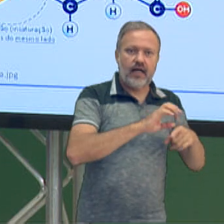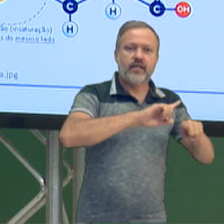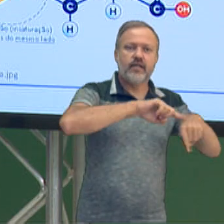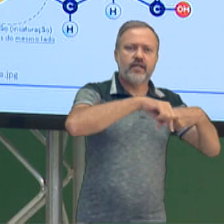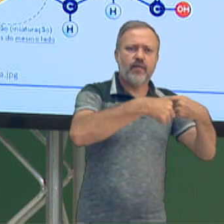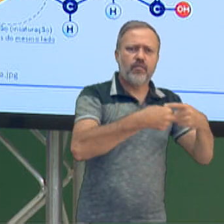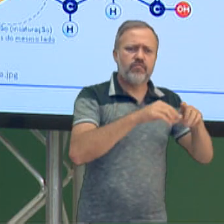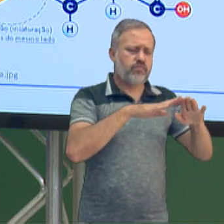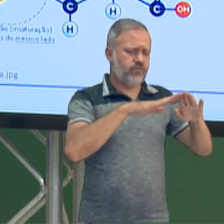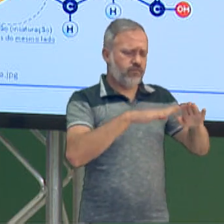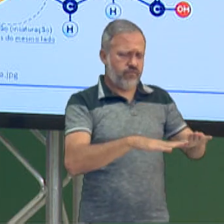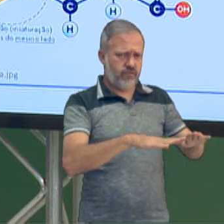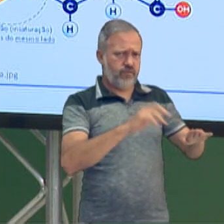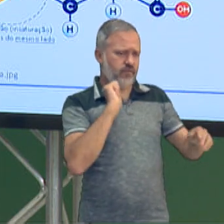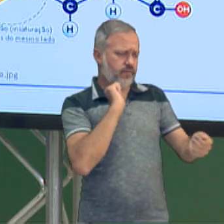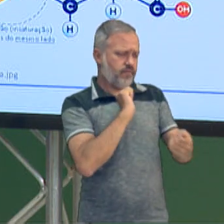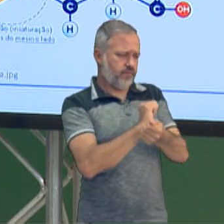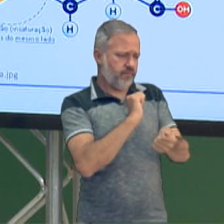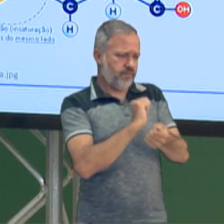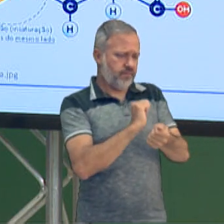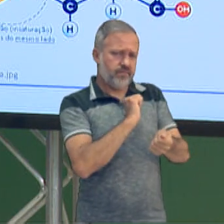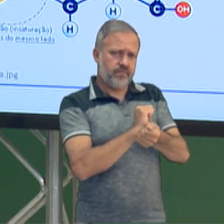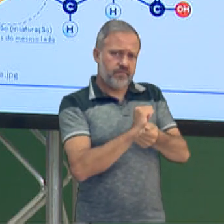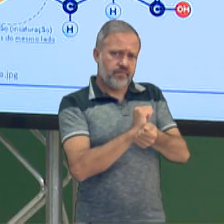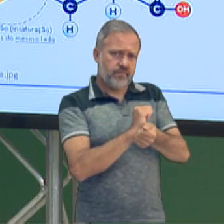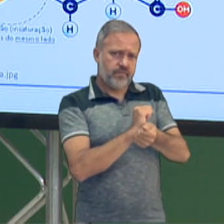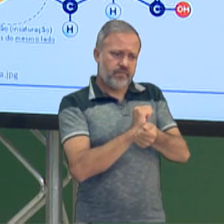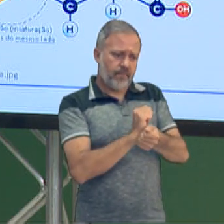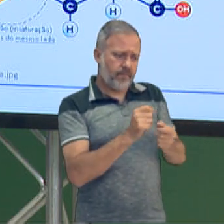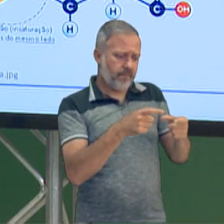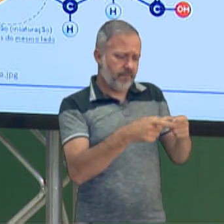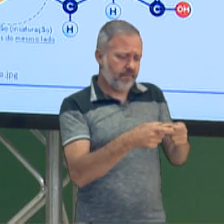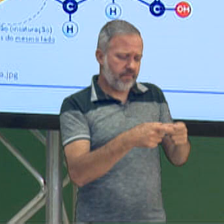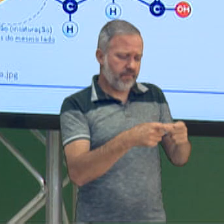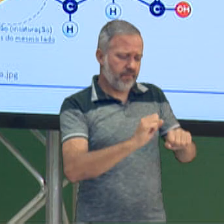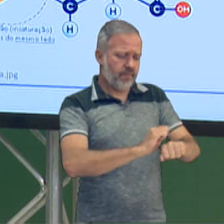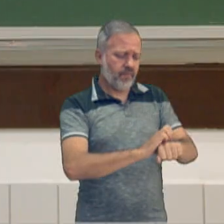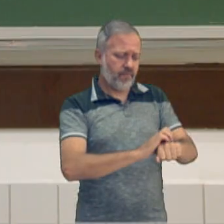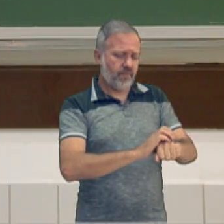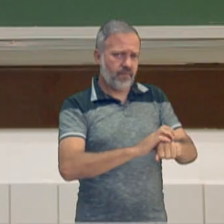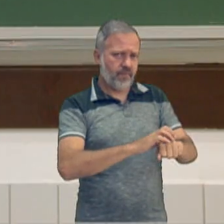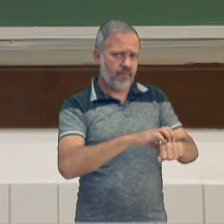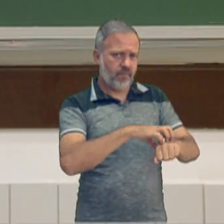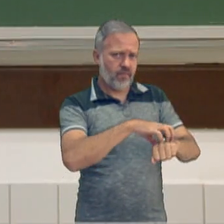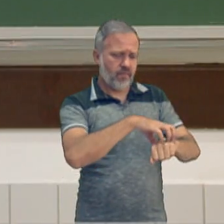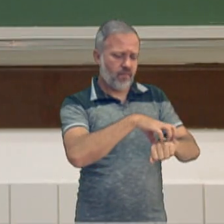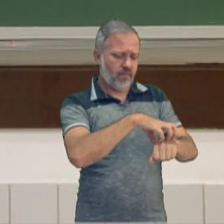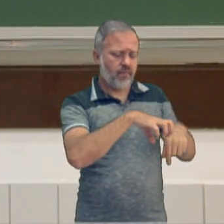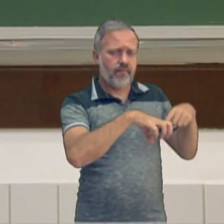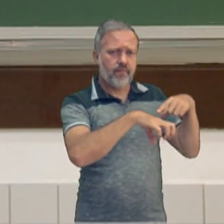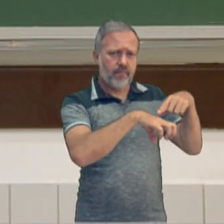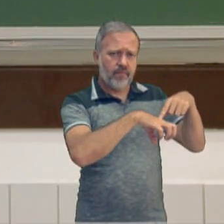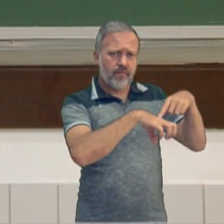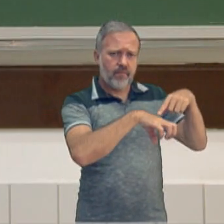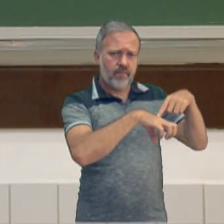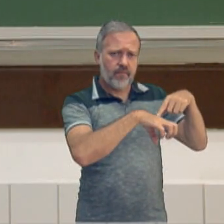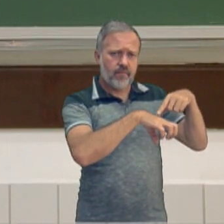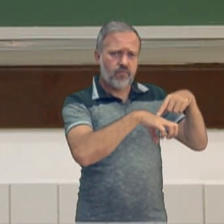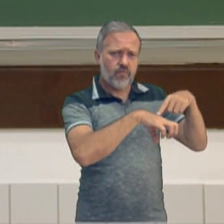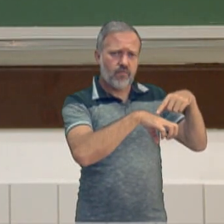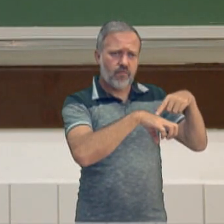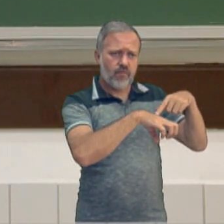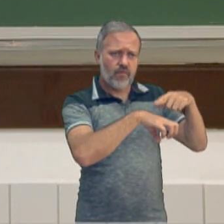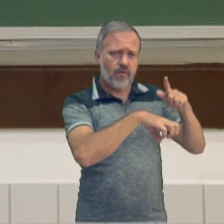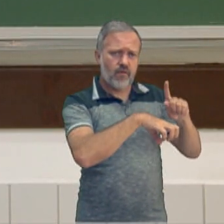Não tem essas duplas ligações, então as moléculas conseguem ficar mais perto uma da outra e ficam solidificadas. Pense isso dentro do nosso corpo.